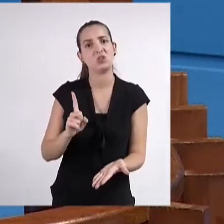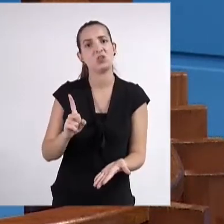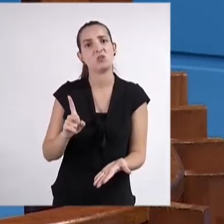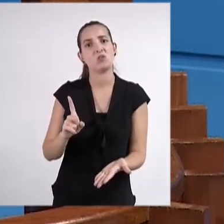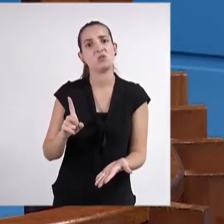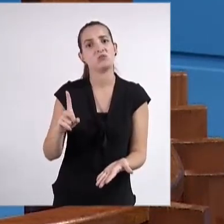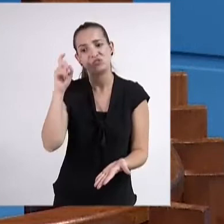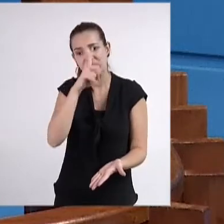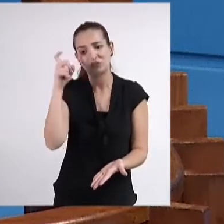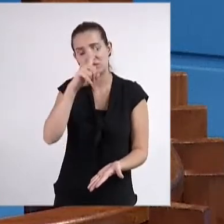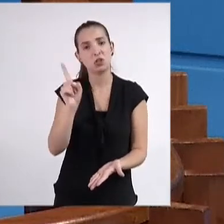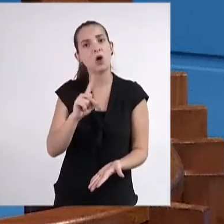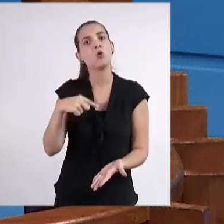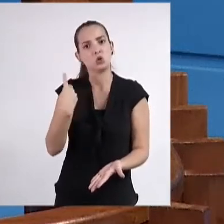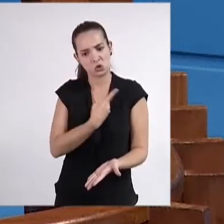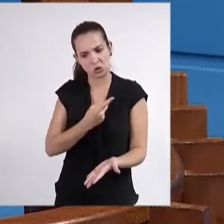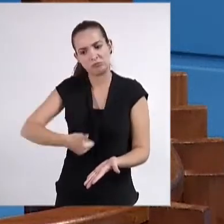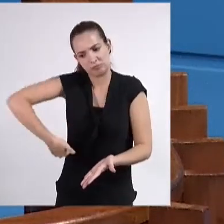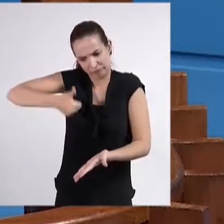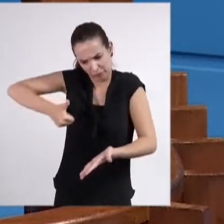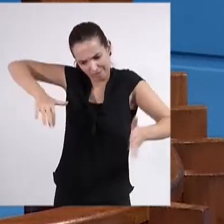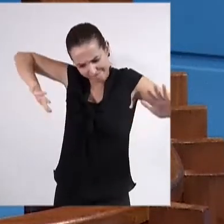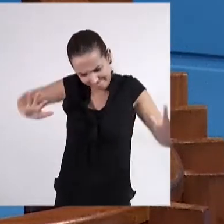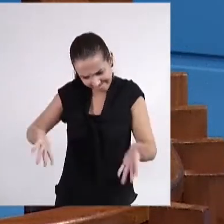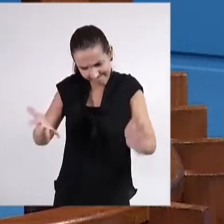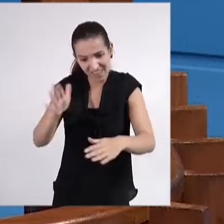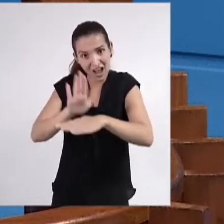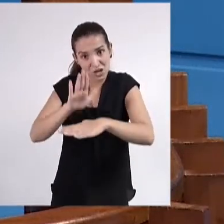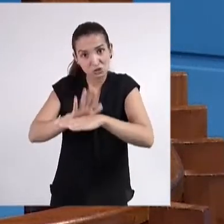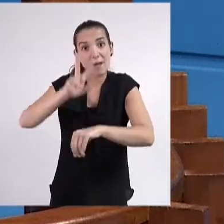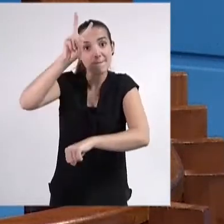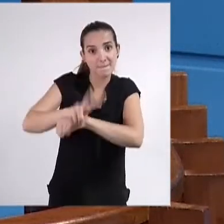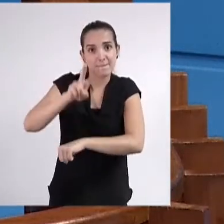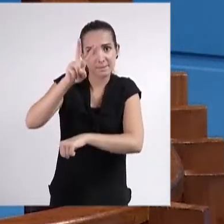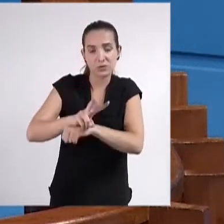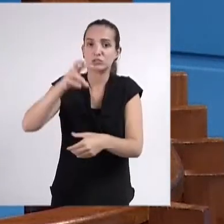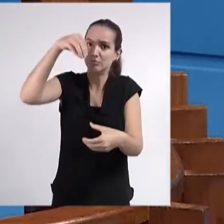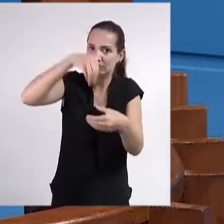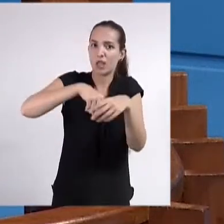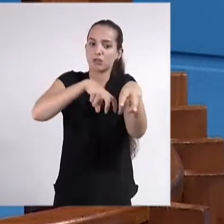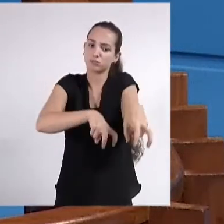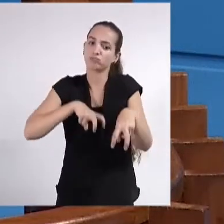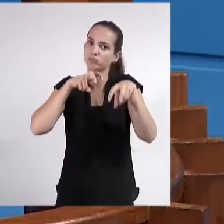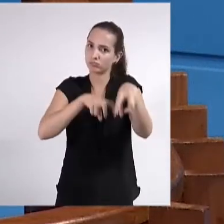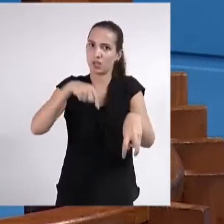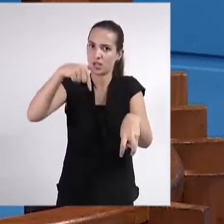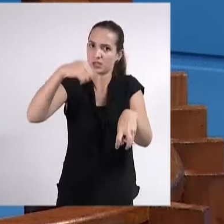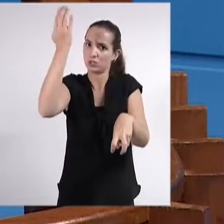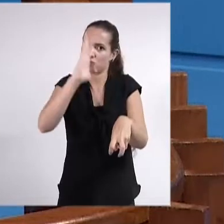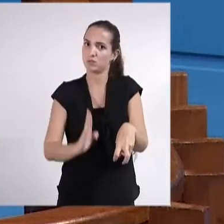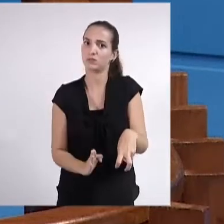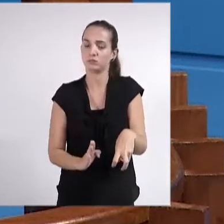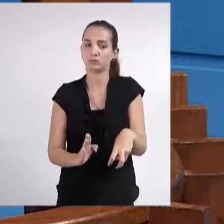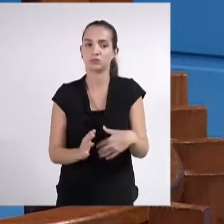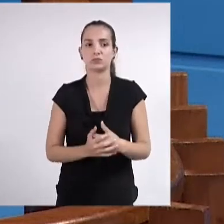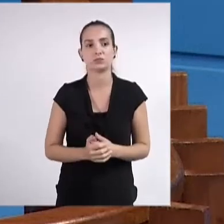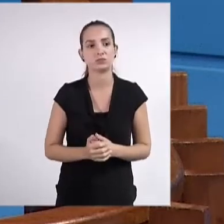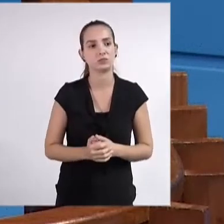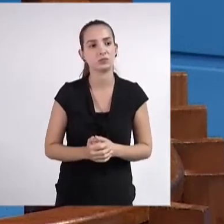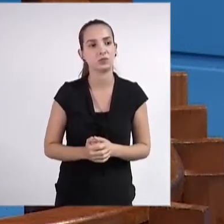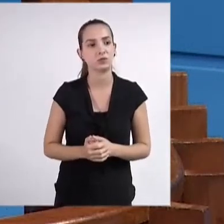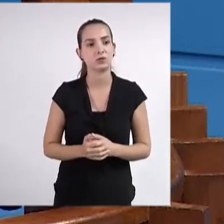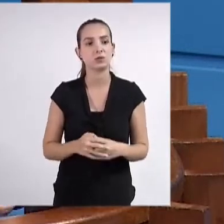minha preocupação vai além. Hoje, no Mato Grosso, deputado Evander, se discute